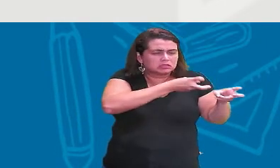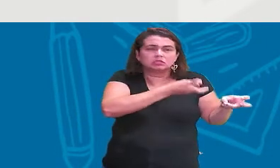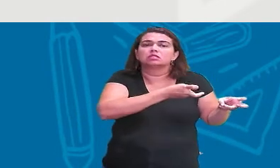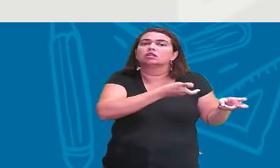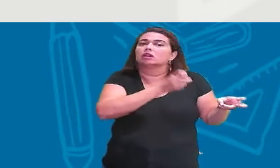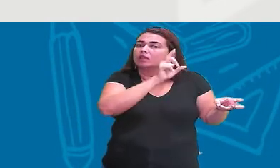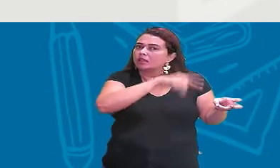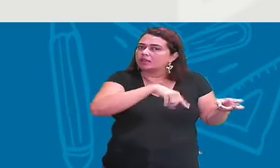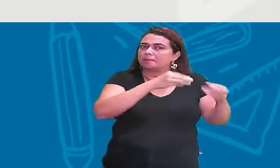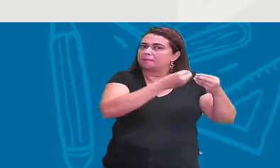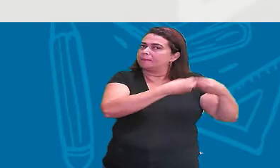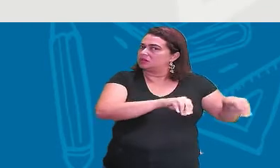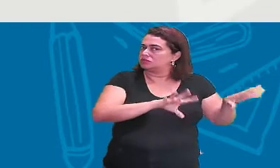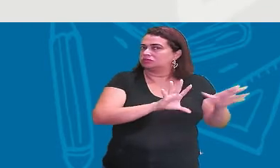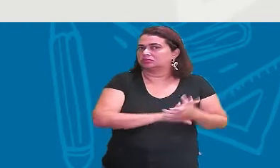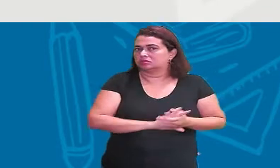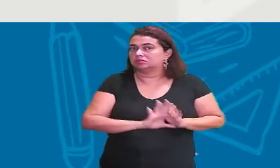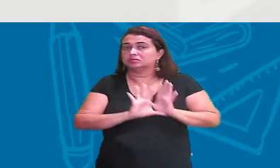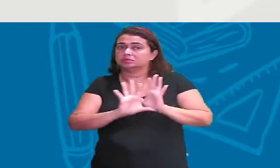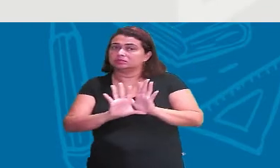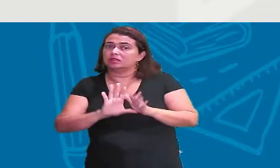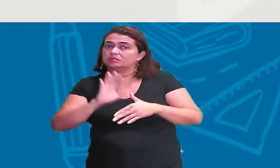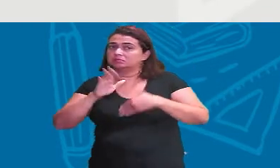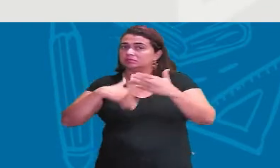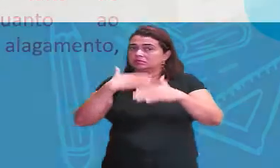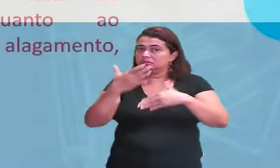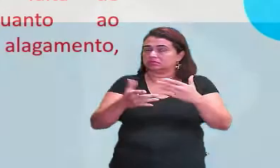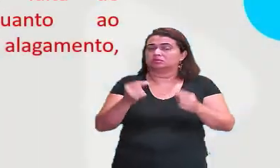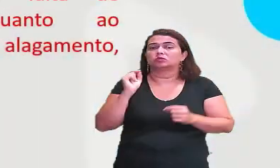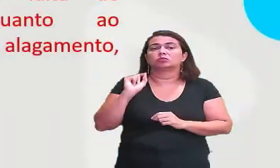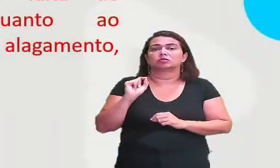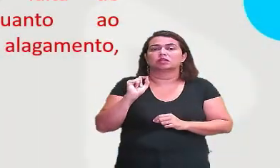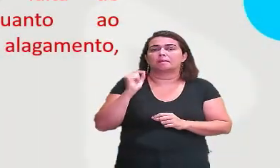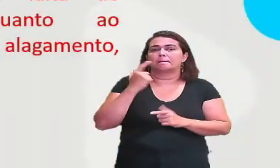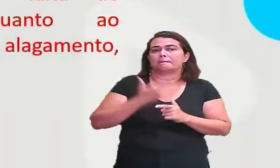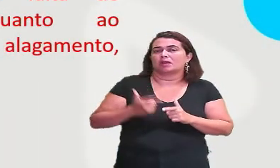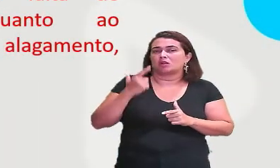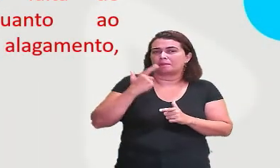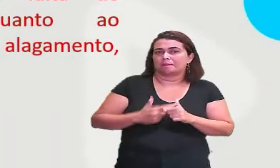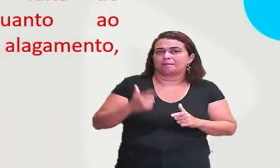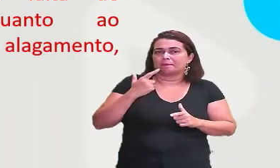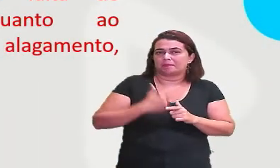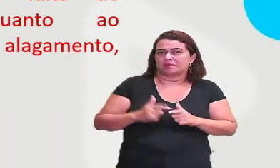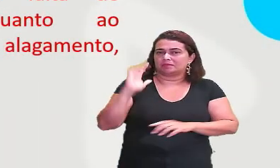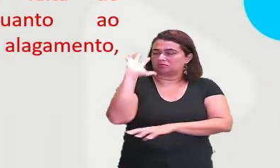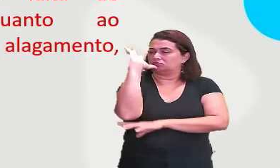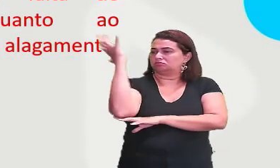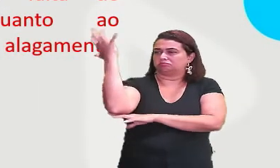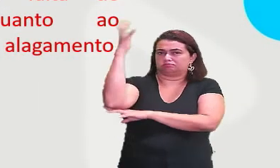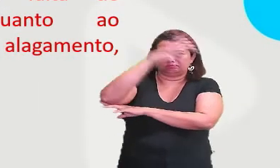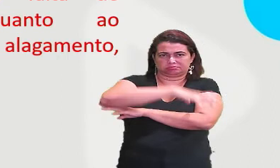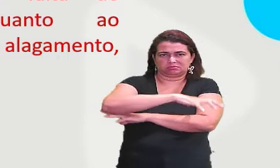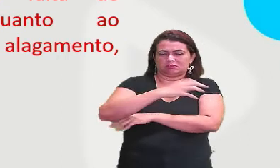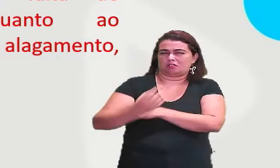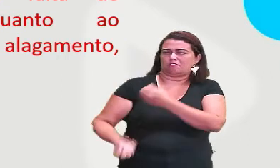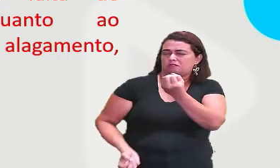muitas melhorias, presta atenção. Os problemas com desmatamento,